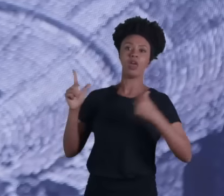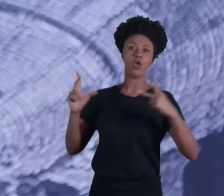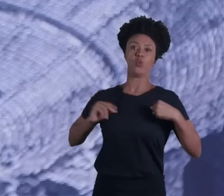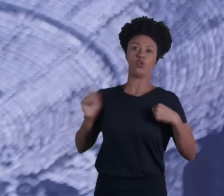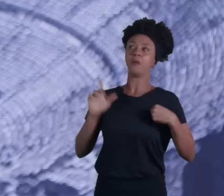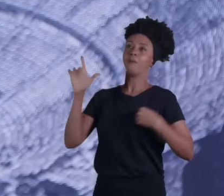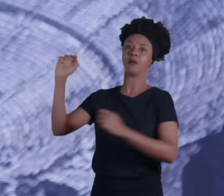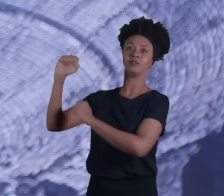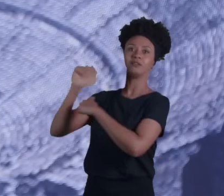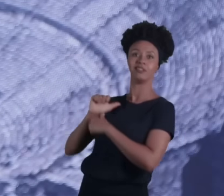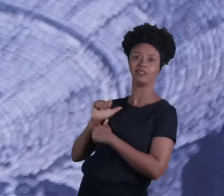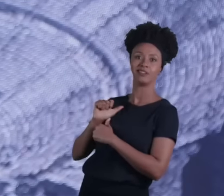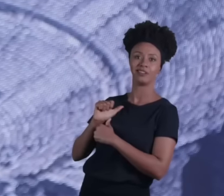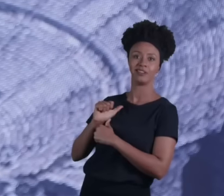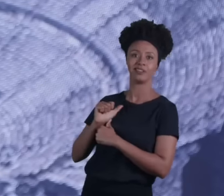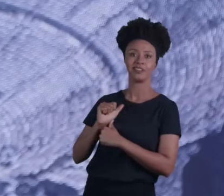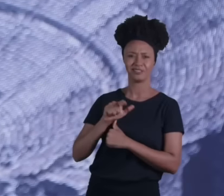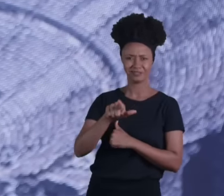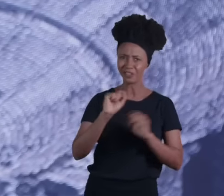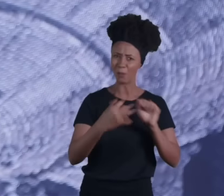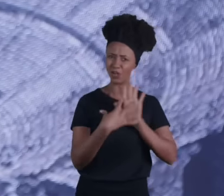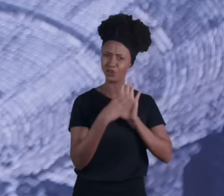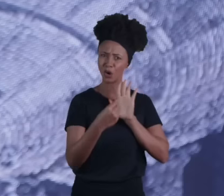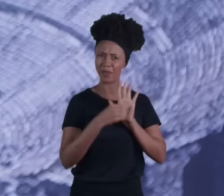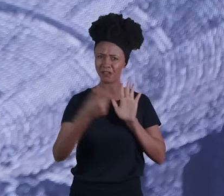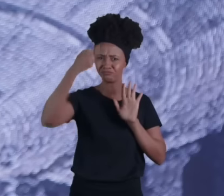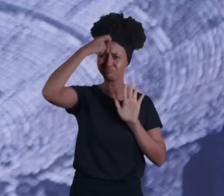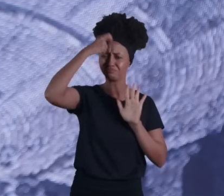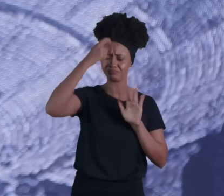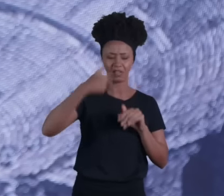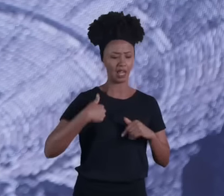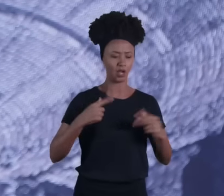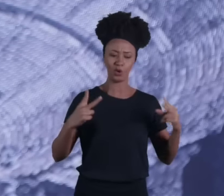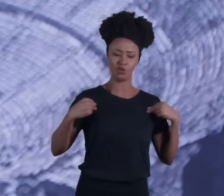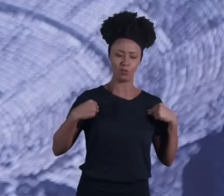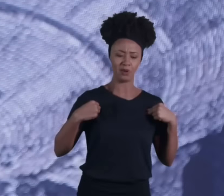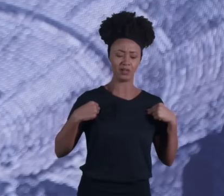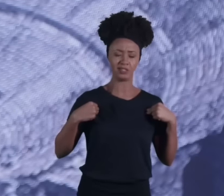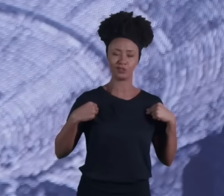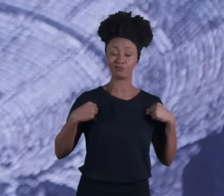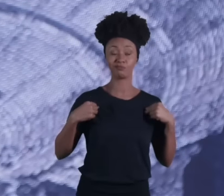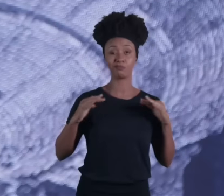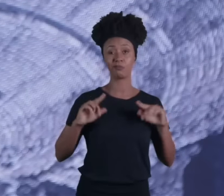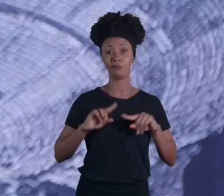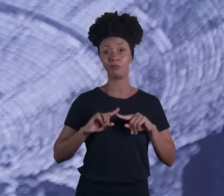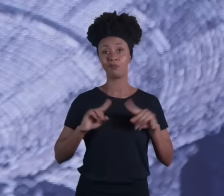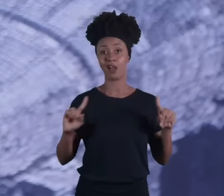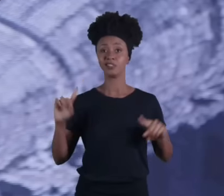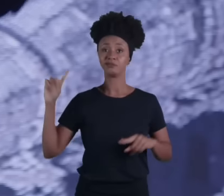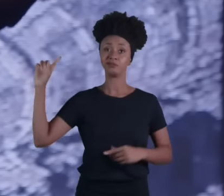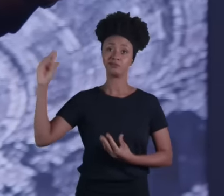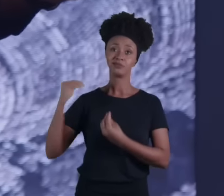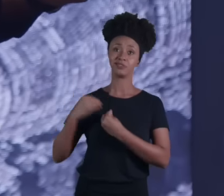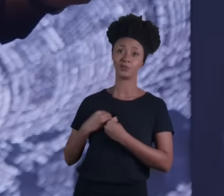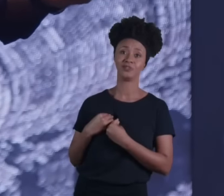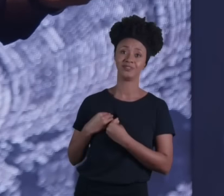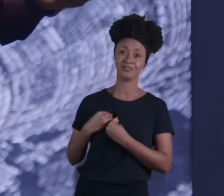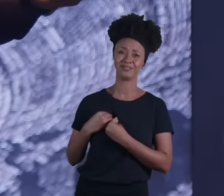Diga assim: eu não mereço, mas Ele me deu. Você entendeu o que é